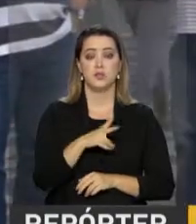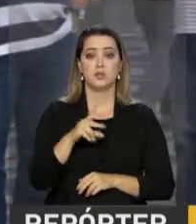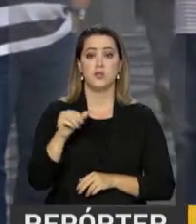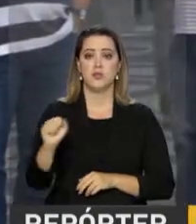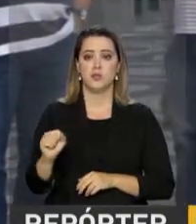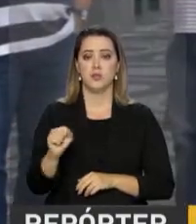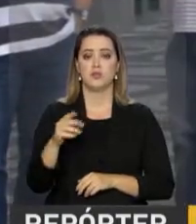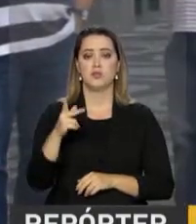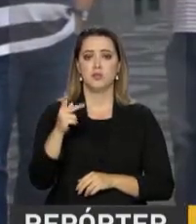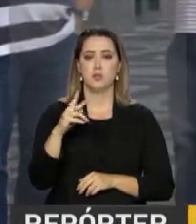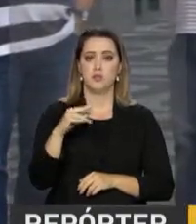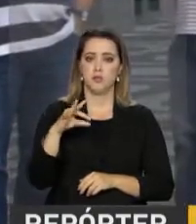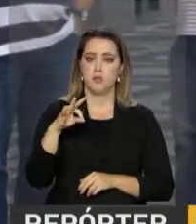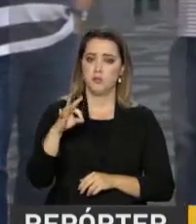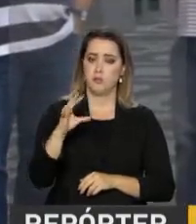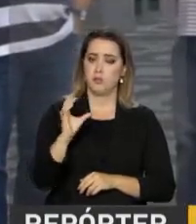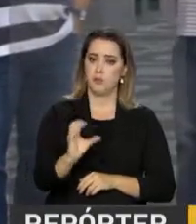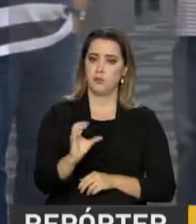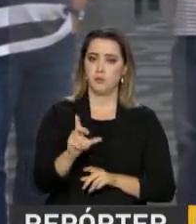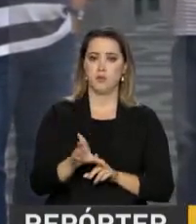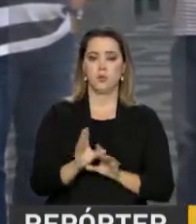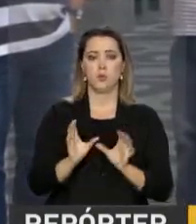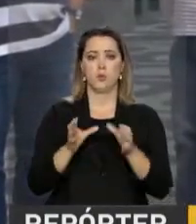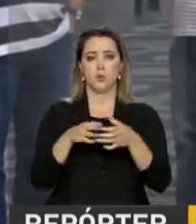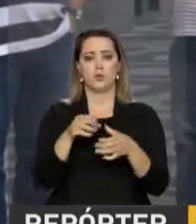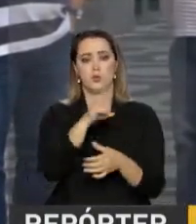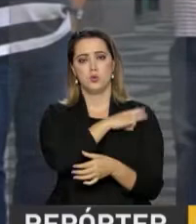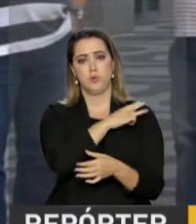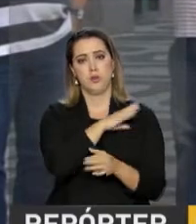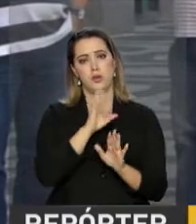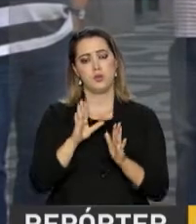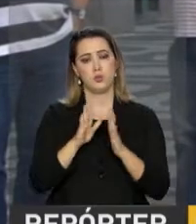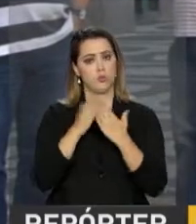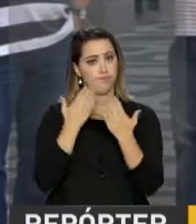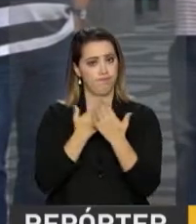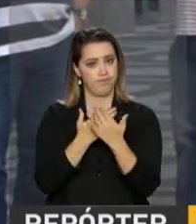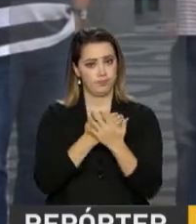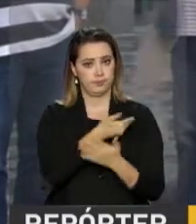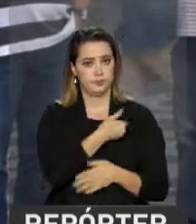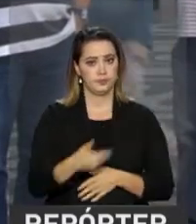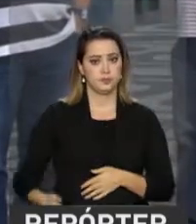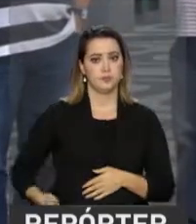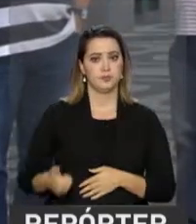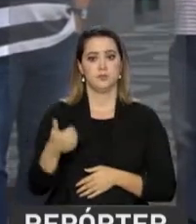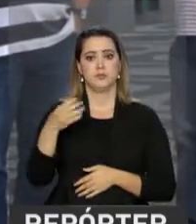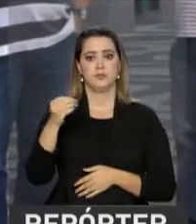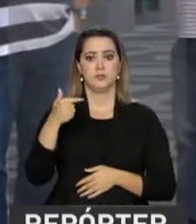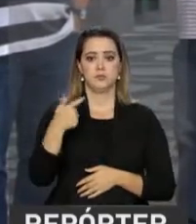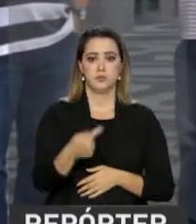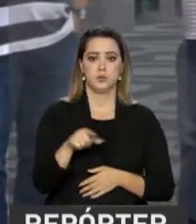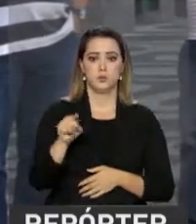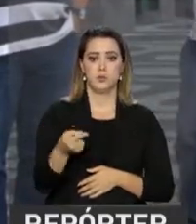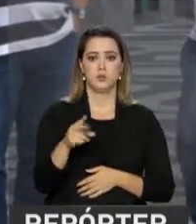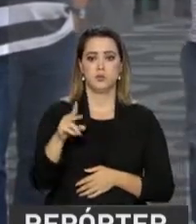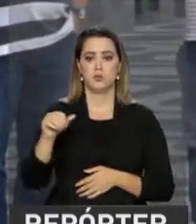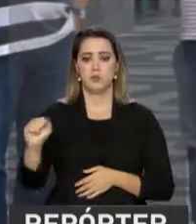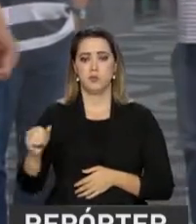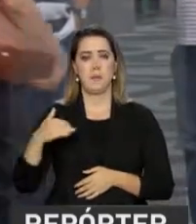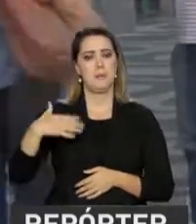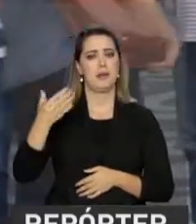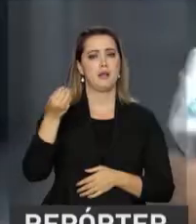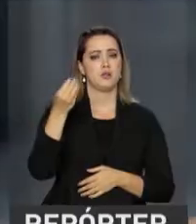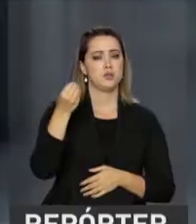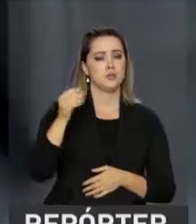oferece cursos técnicos para alunos do ensino médio de escolas públicas são cerca de 107 mil vagas para mais de 100